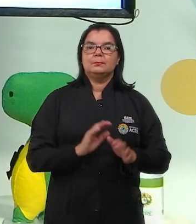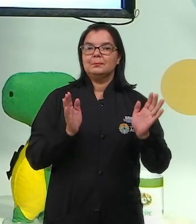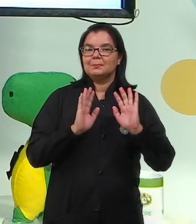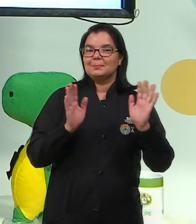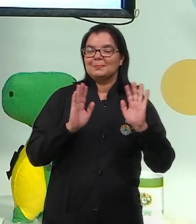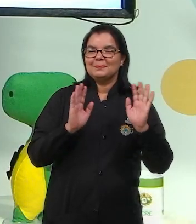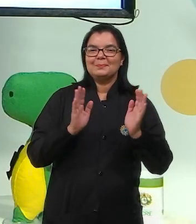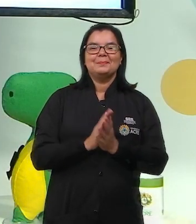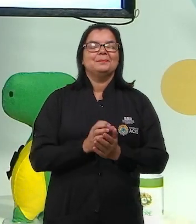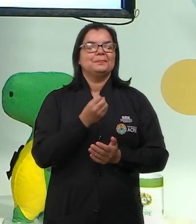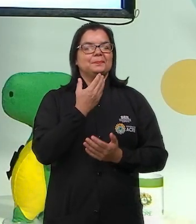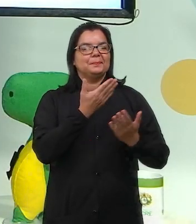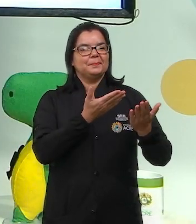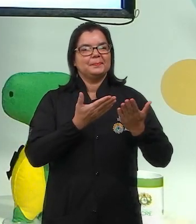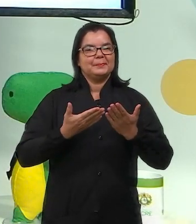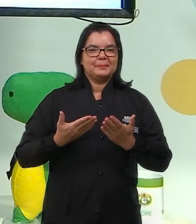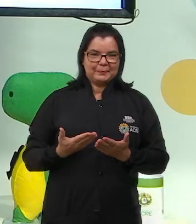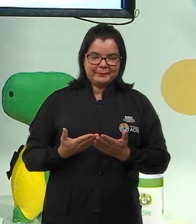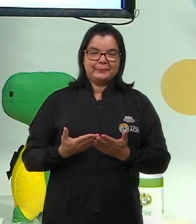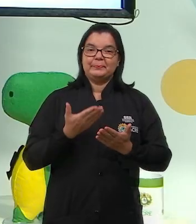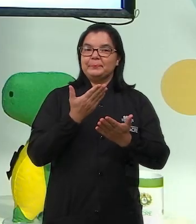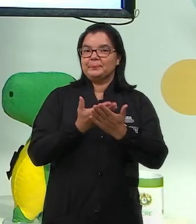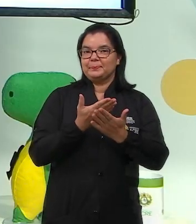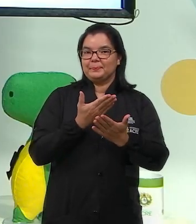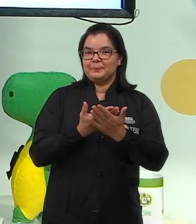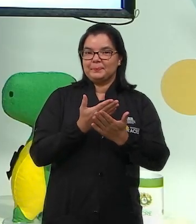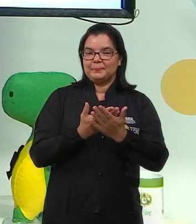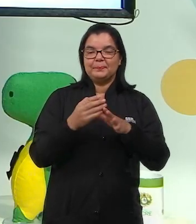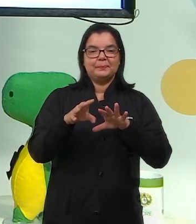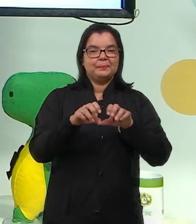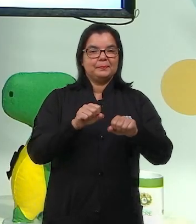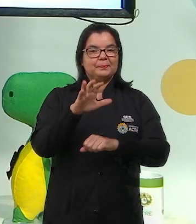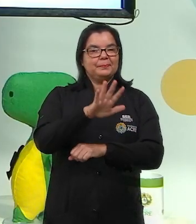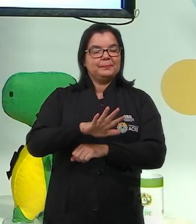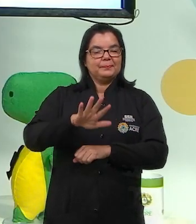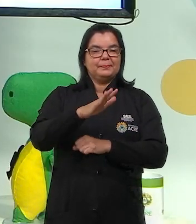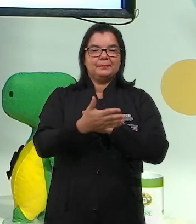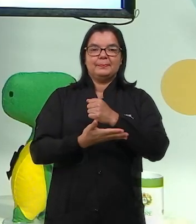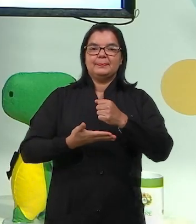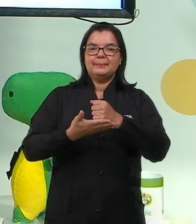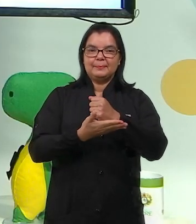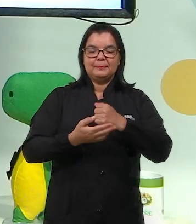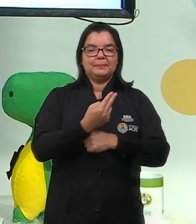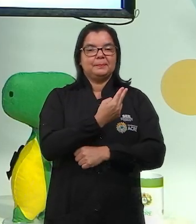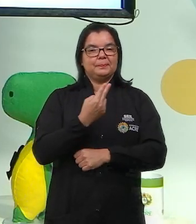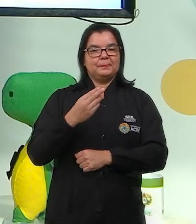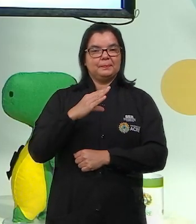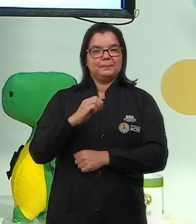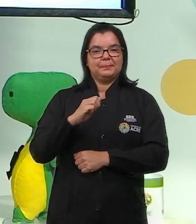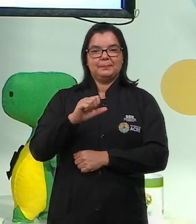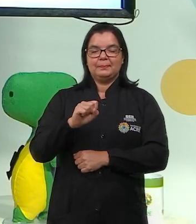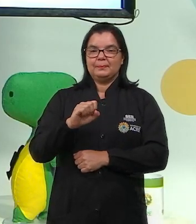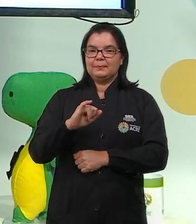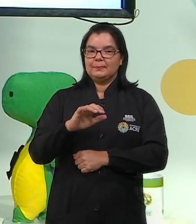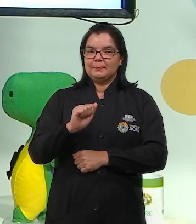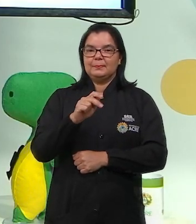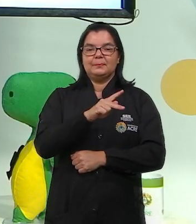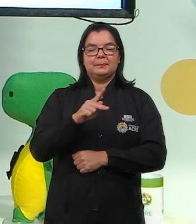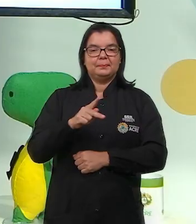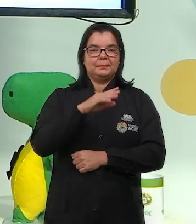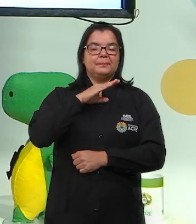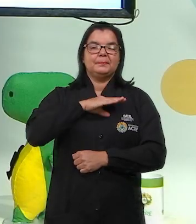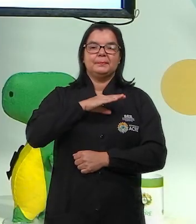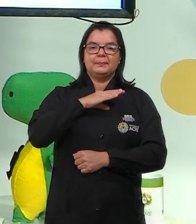Olá pessoal, sejam bem-vindos a mais uma aula de formação geral básica. Eu me chamo Cássia Lima, professora de